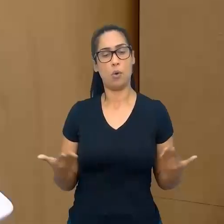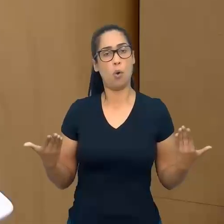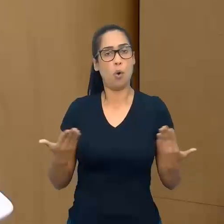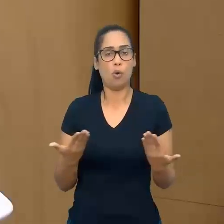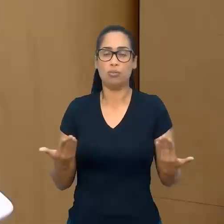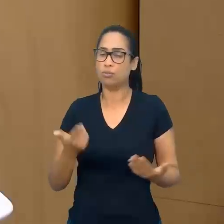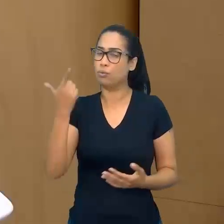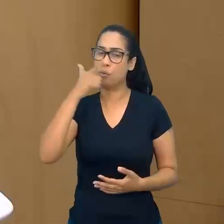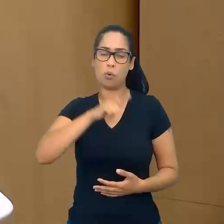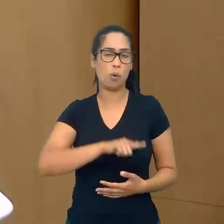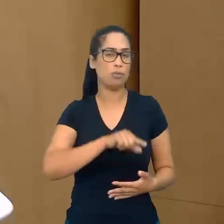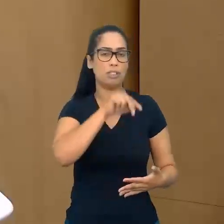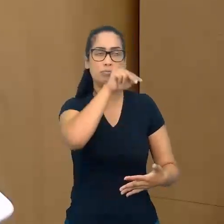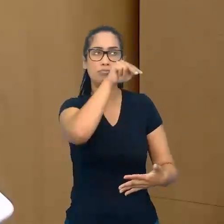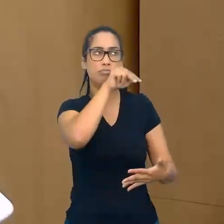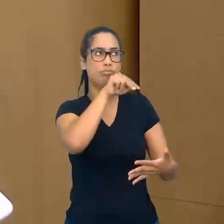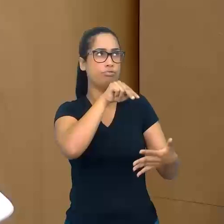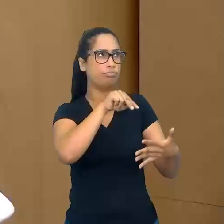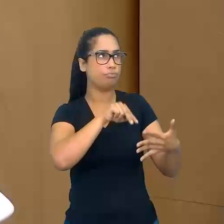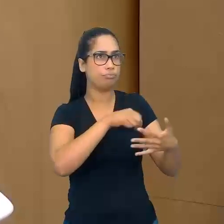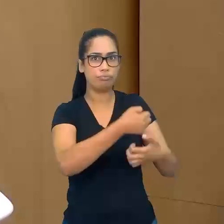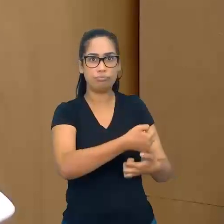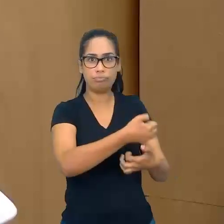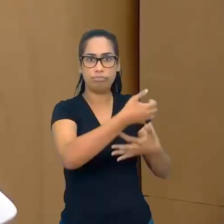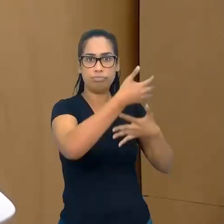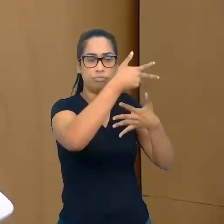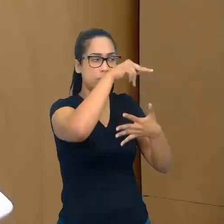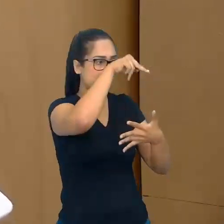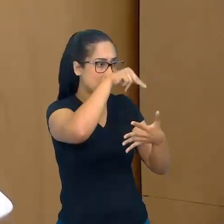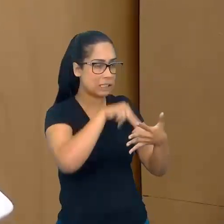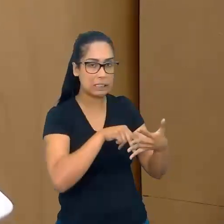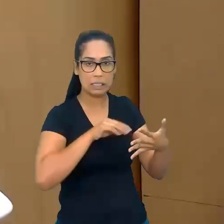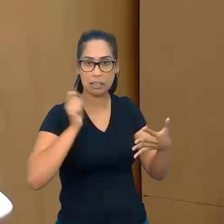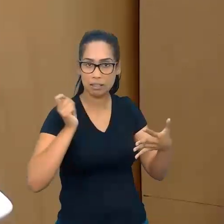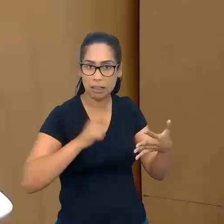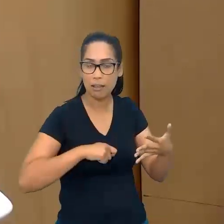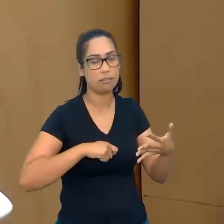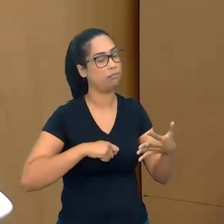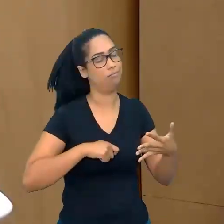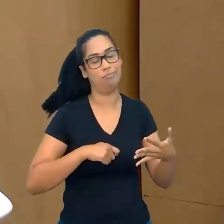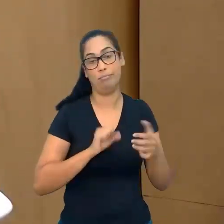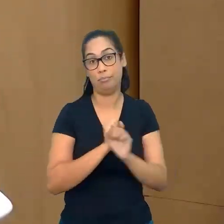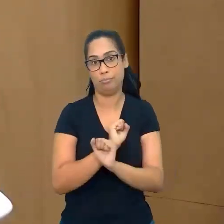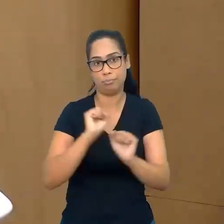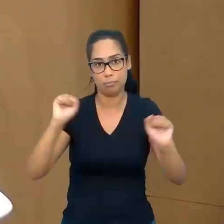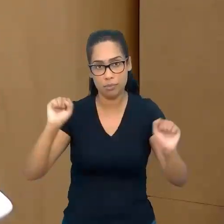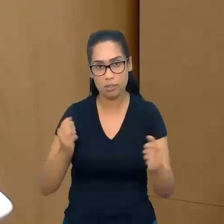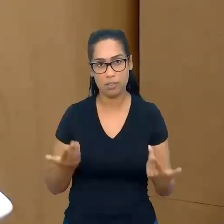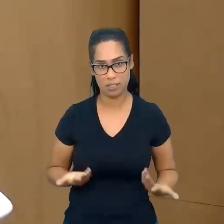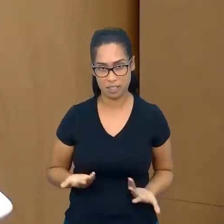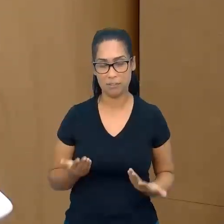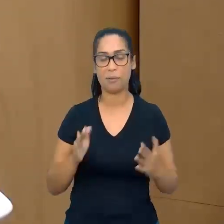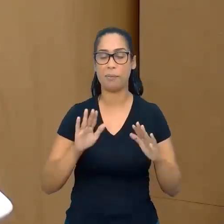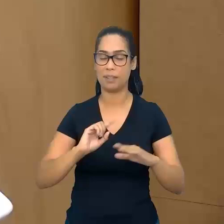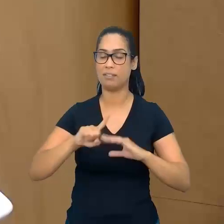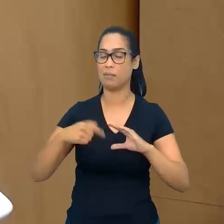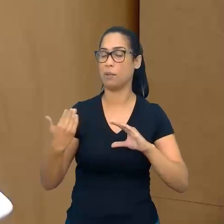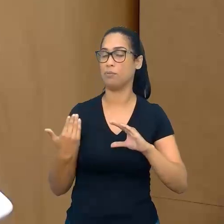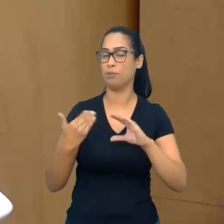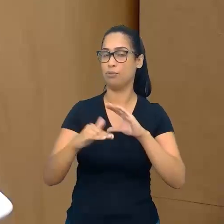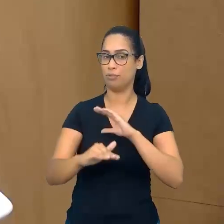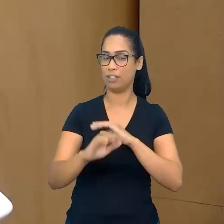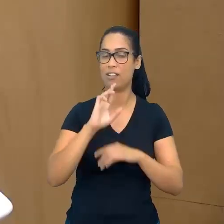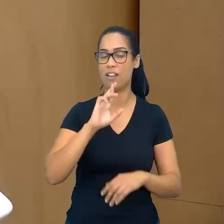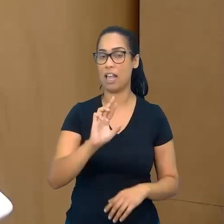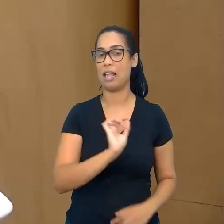leitura do chat mas também em diálogo com que já aparecem na nuvem né e